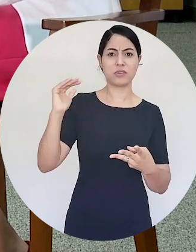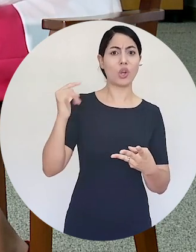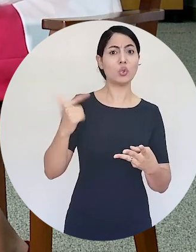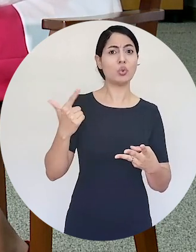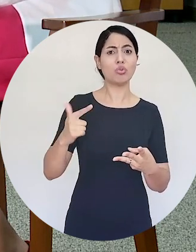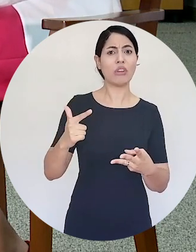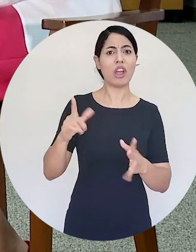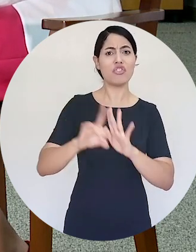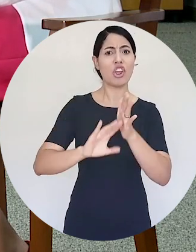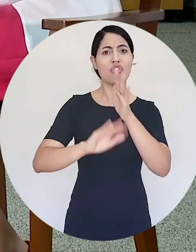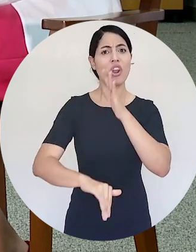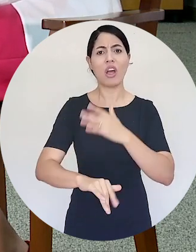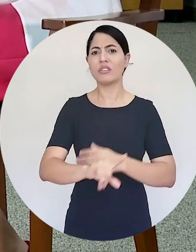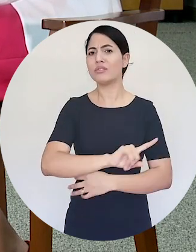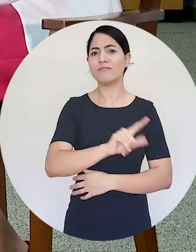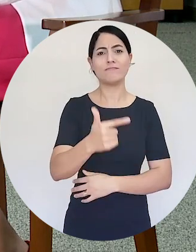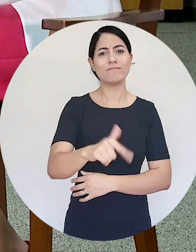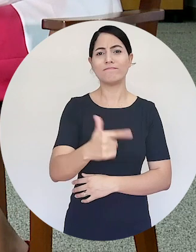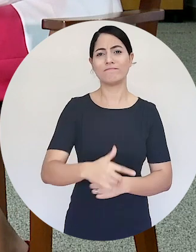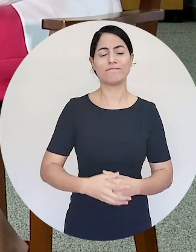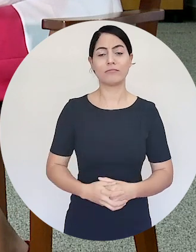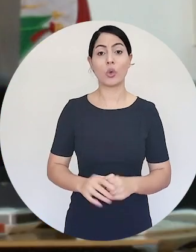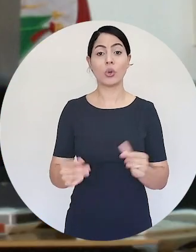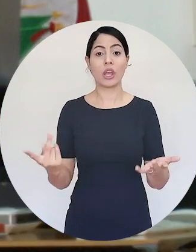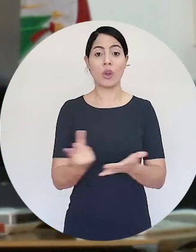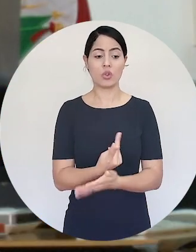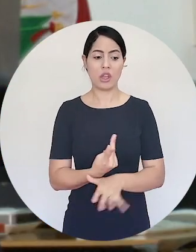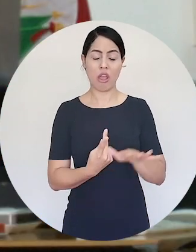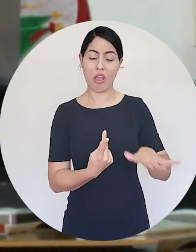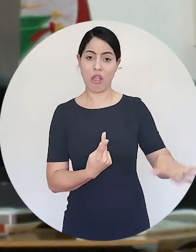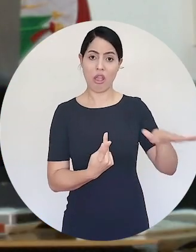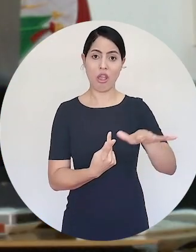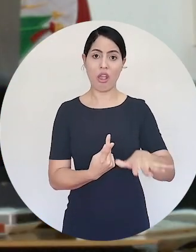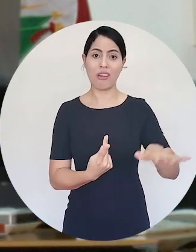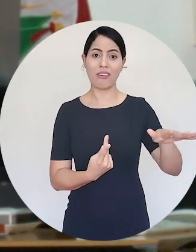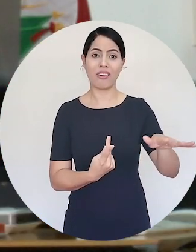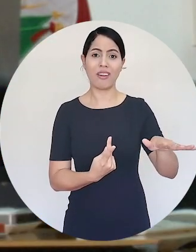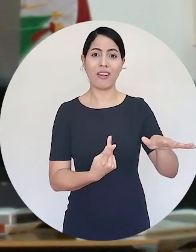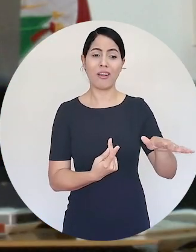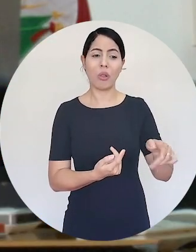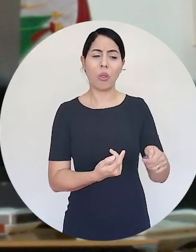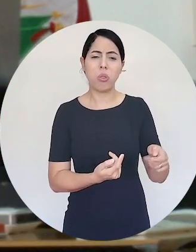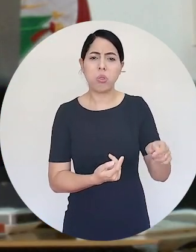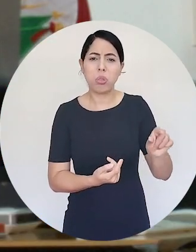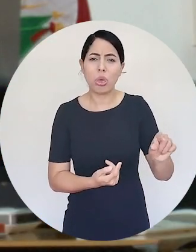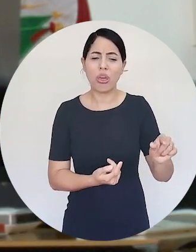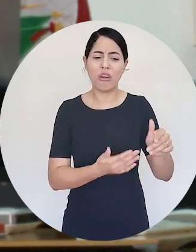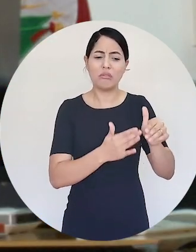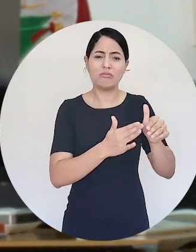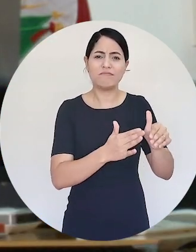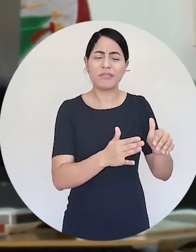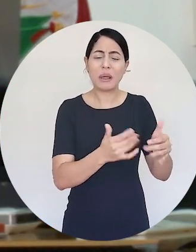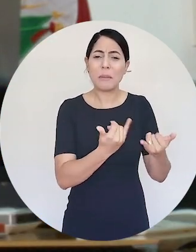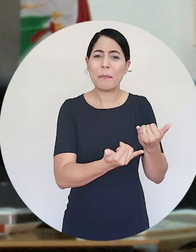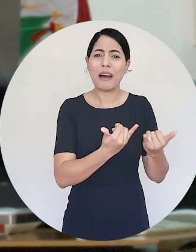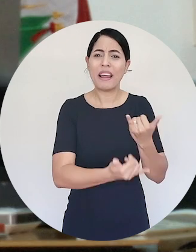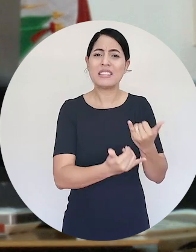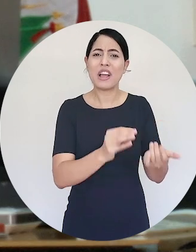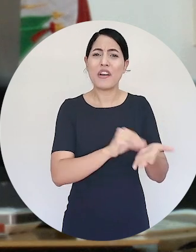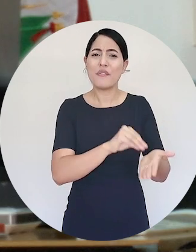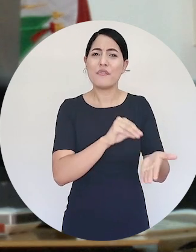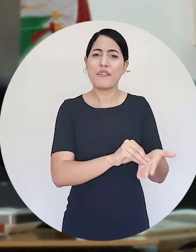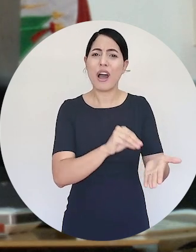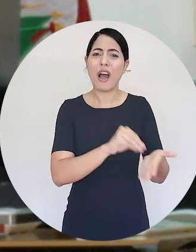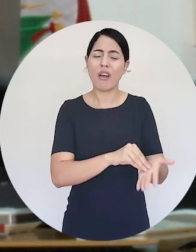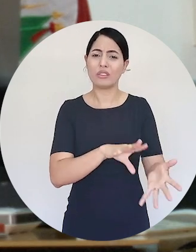um caso de violação de prerrogativas em suas carreiras, né? Normalmente nós temos esses casos com os medíocres, com aqueles que